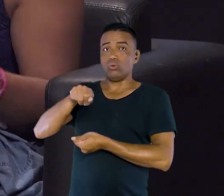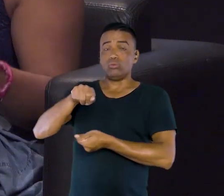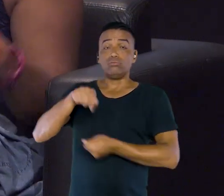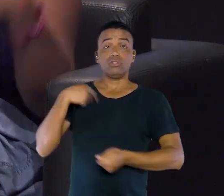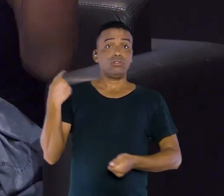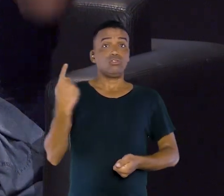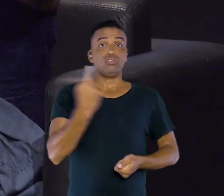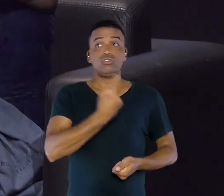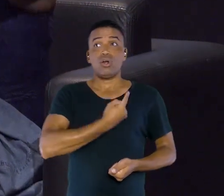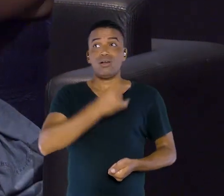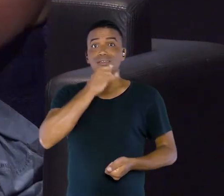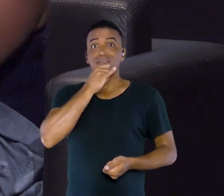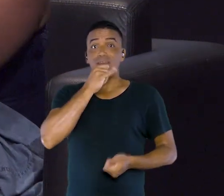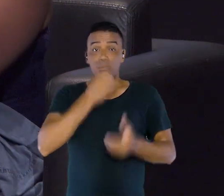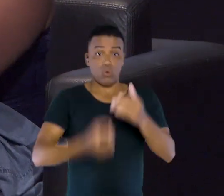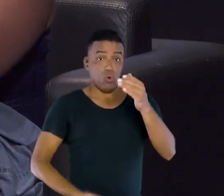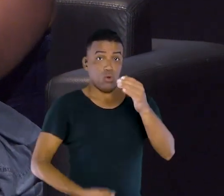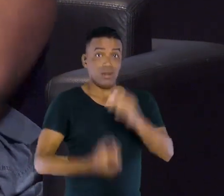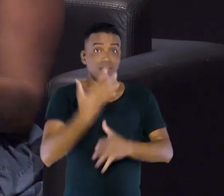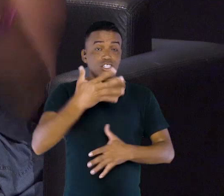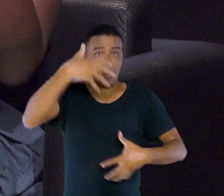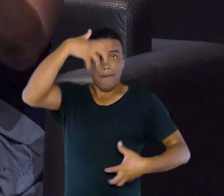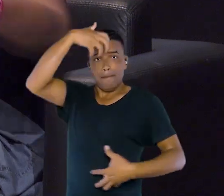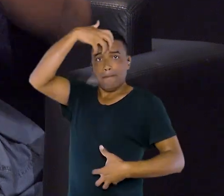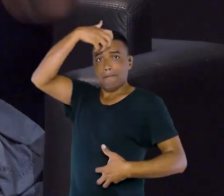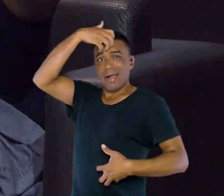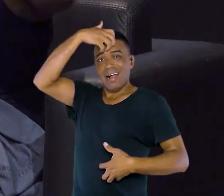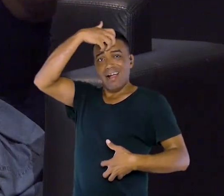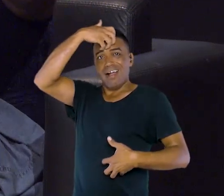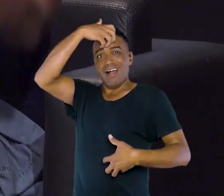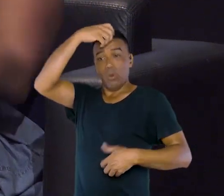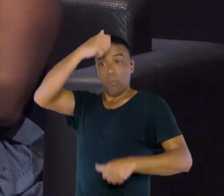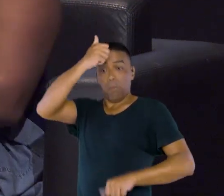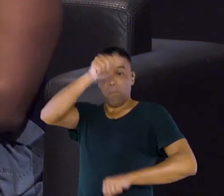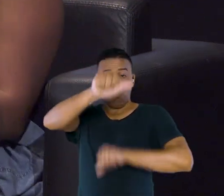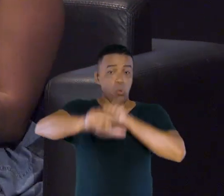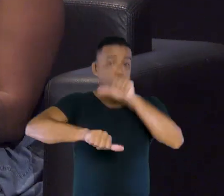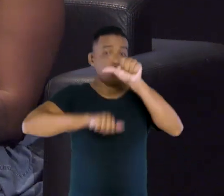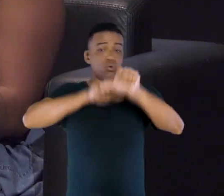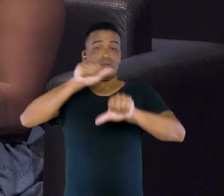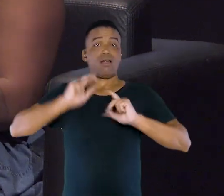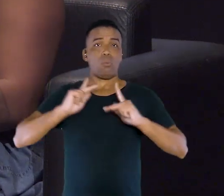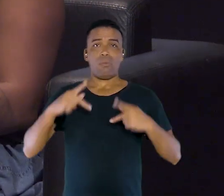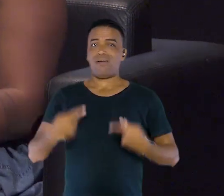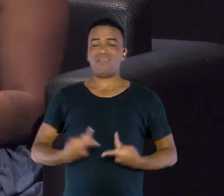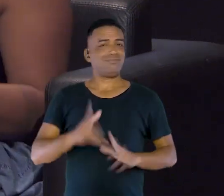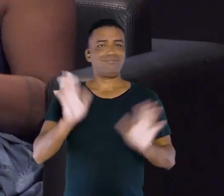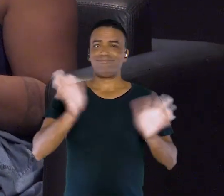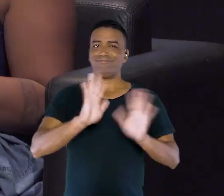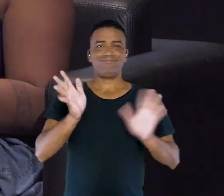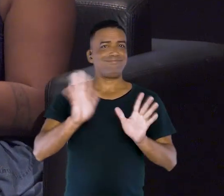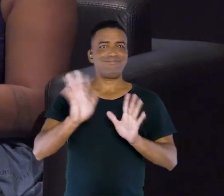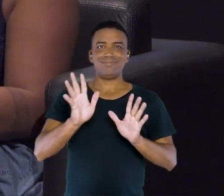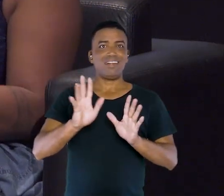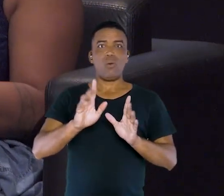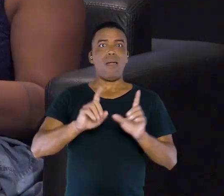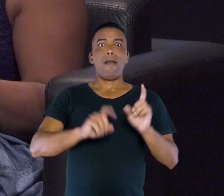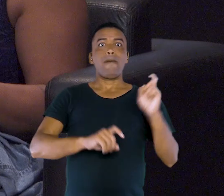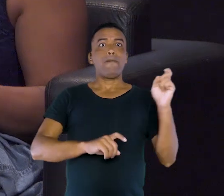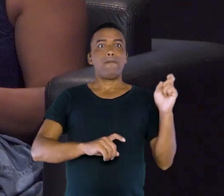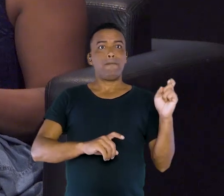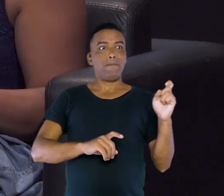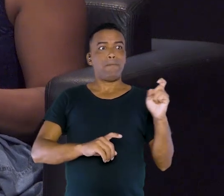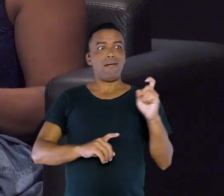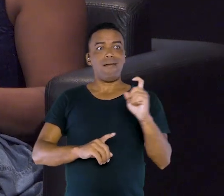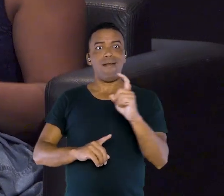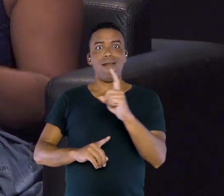faz parte da origem do macaco e até a gente se transformar humanos que somos hoje. A gente não faz parte